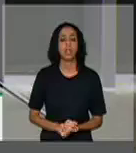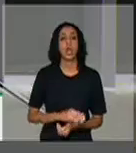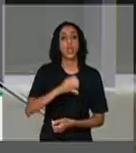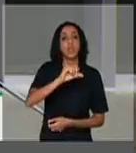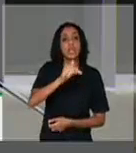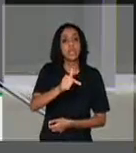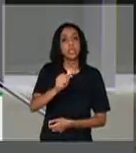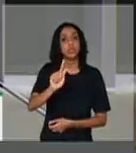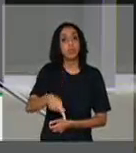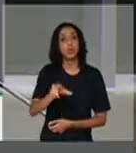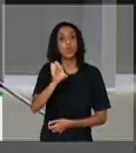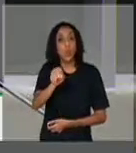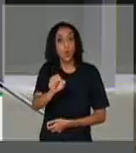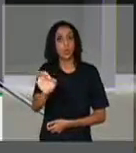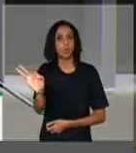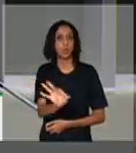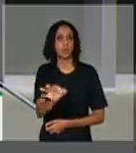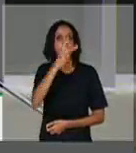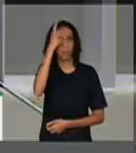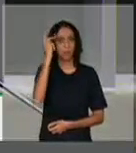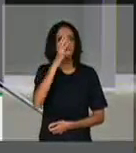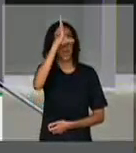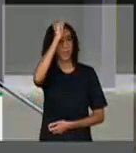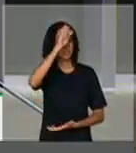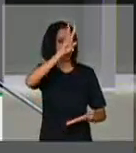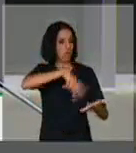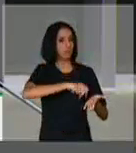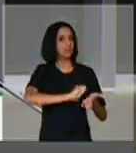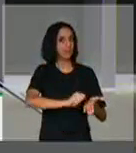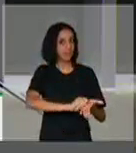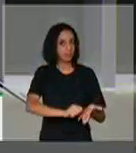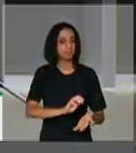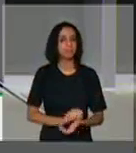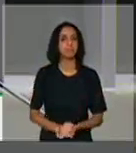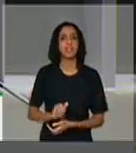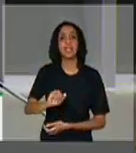97,8% em 2014, IDH em